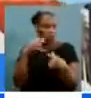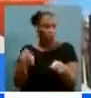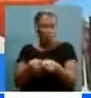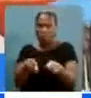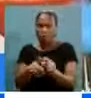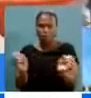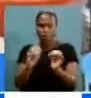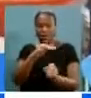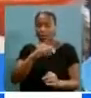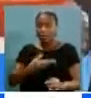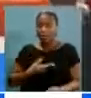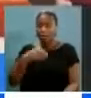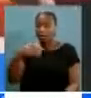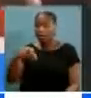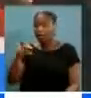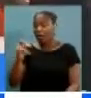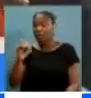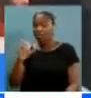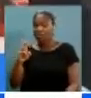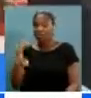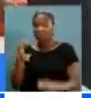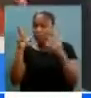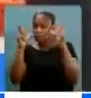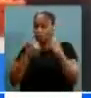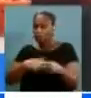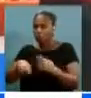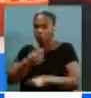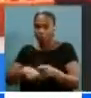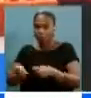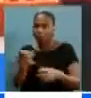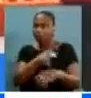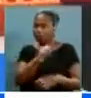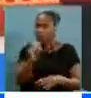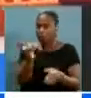Que tem MPD, que tem PICV, para assunto de nós, venda para trazer para São Vicente.